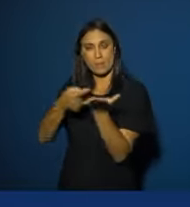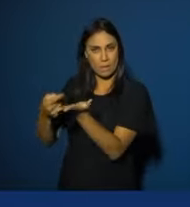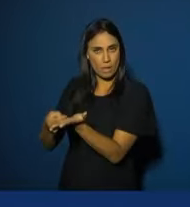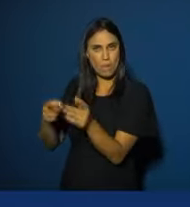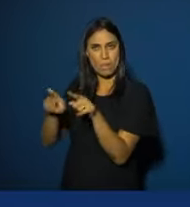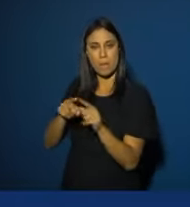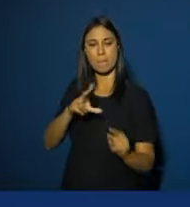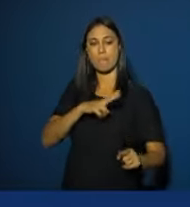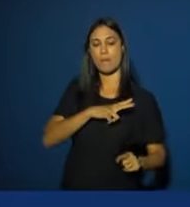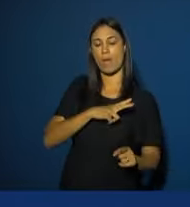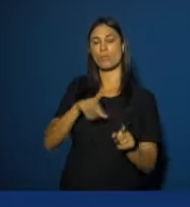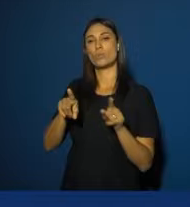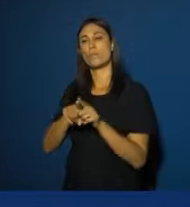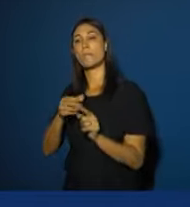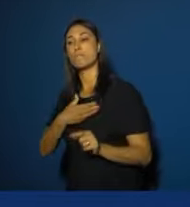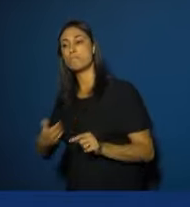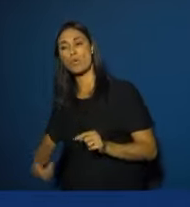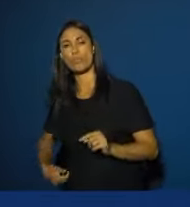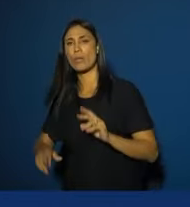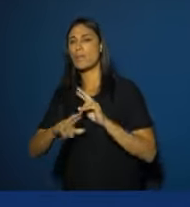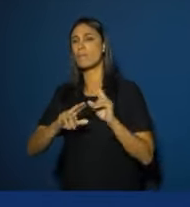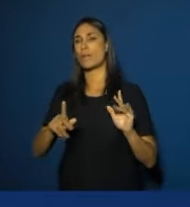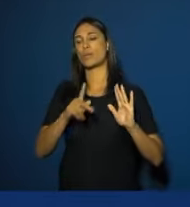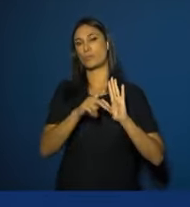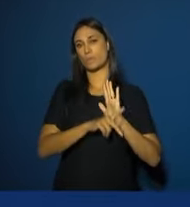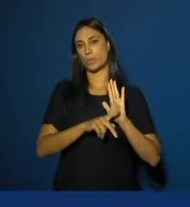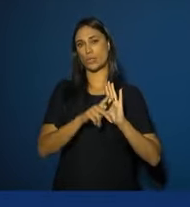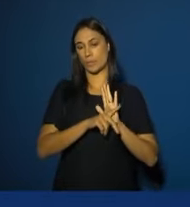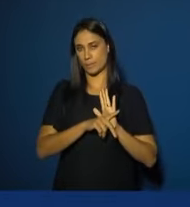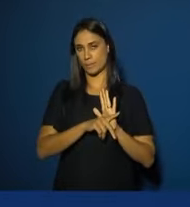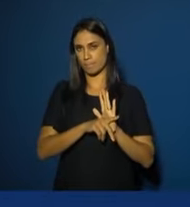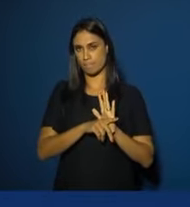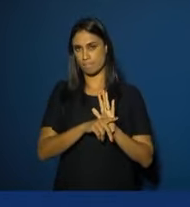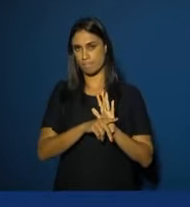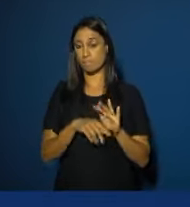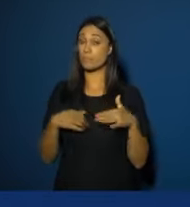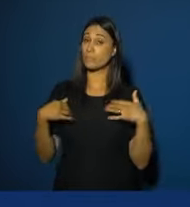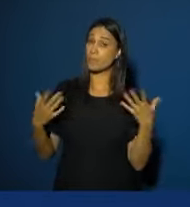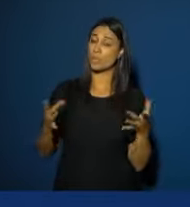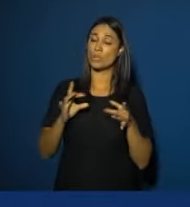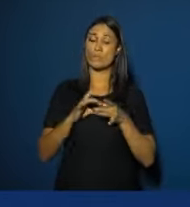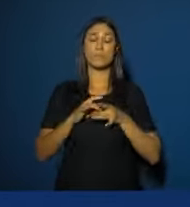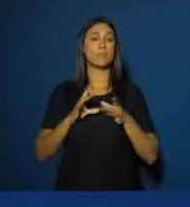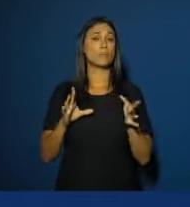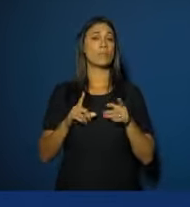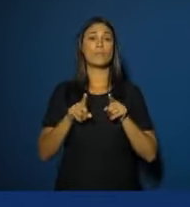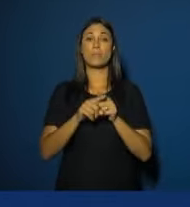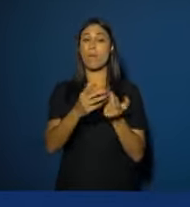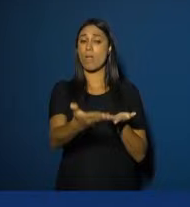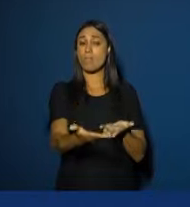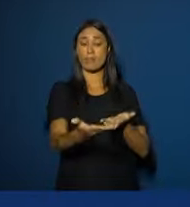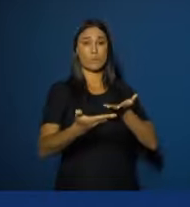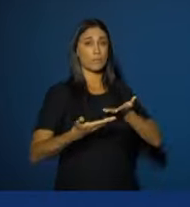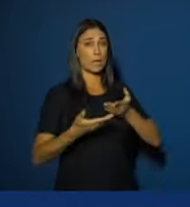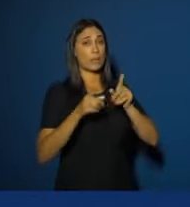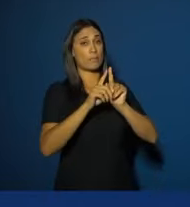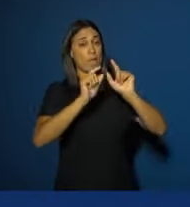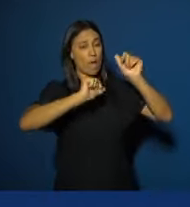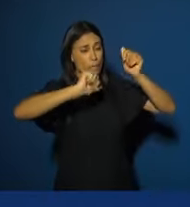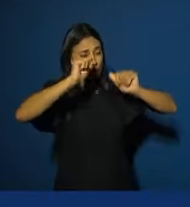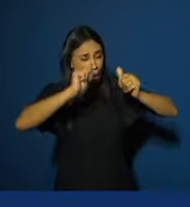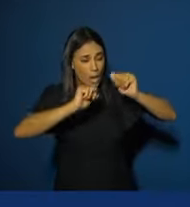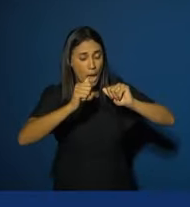público-privada nos diversos projetos. E estamos disponíveis a recepcionar esses projetos, a analisar de